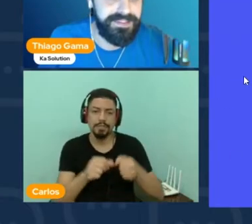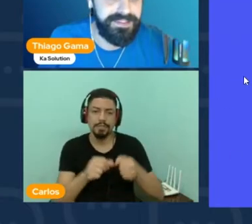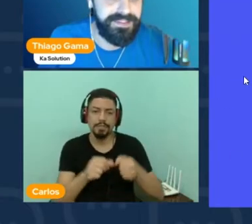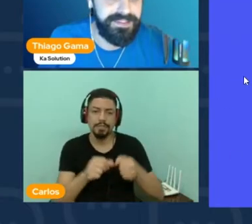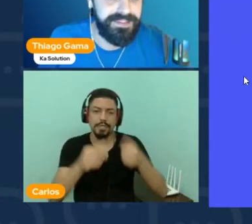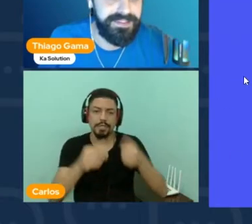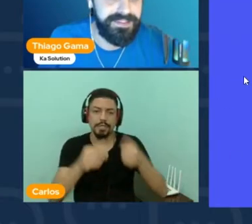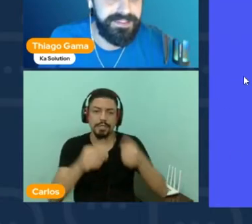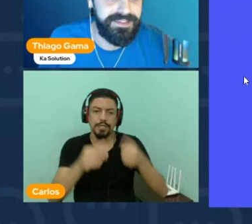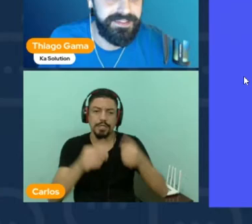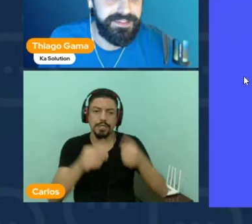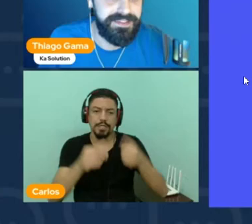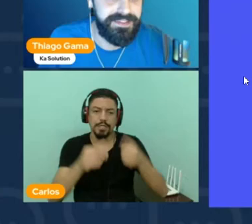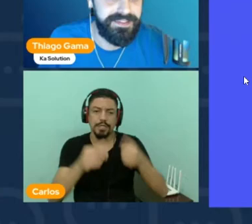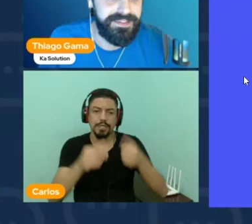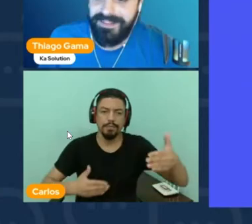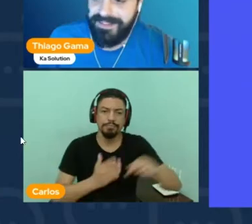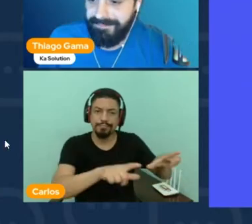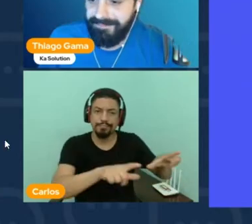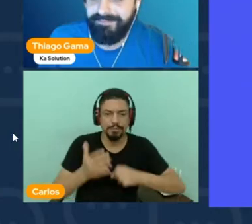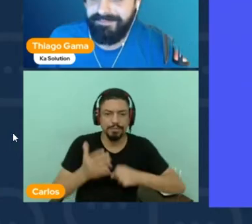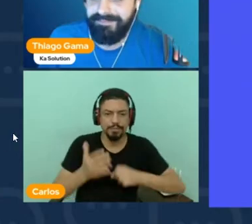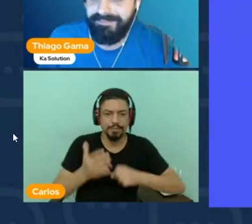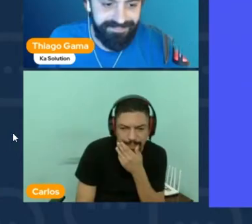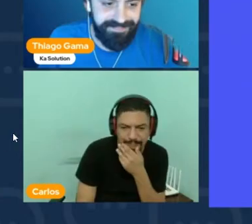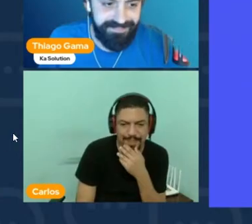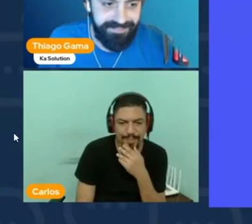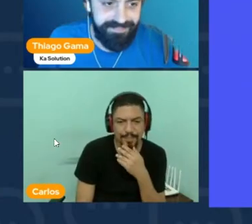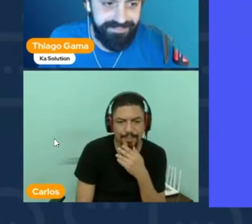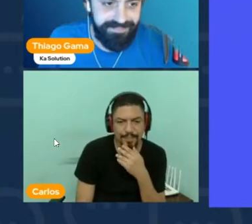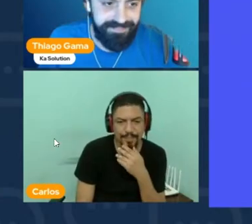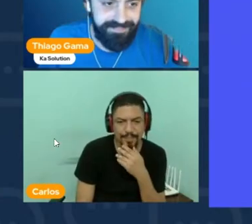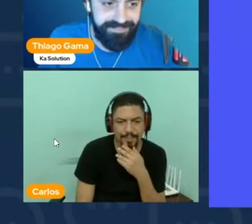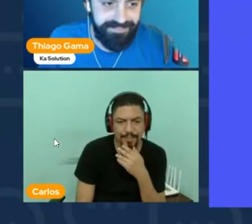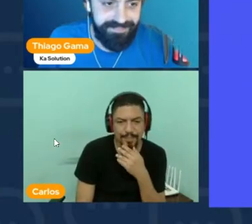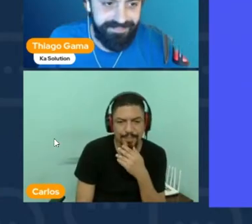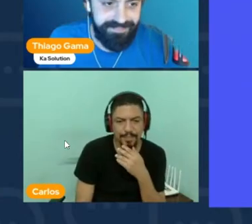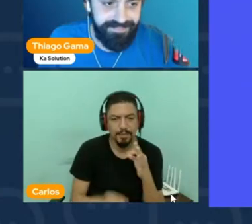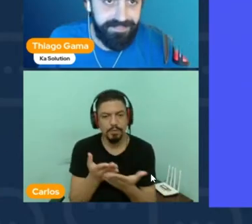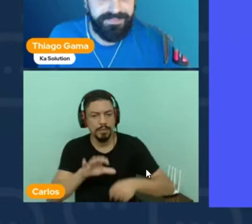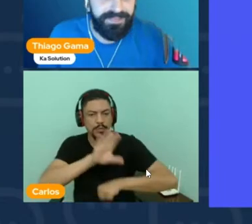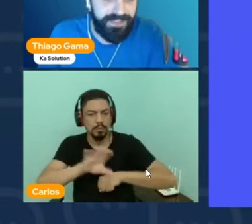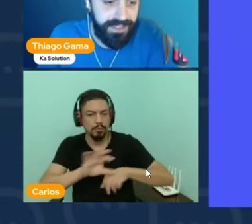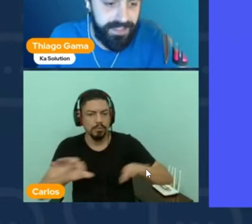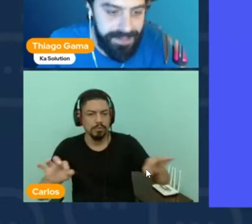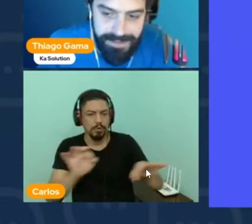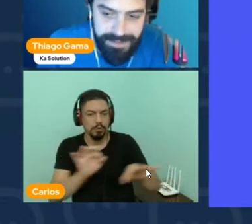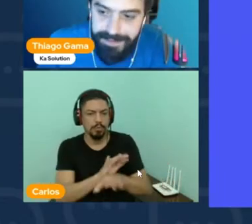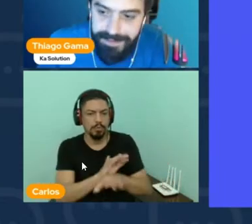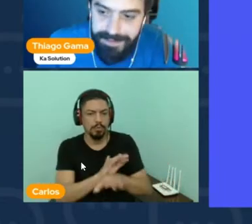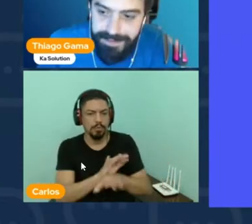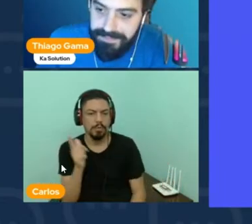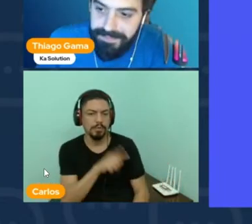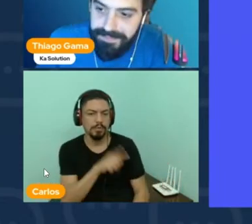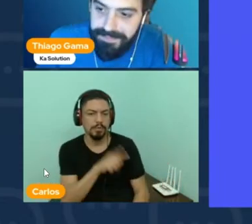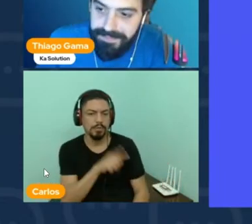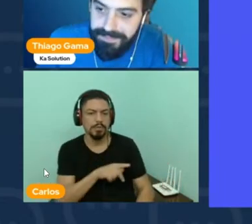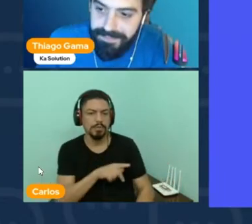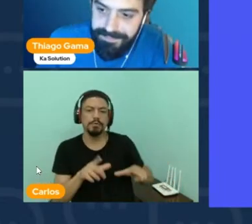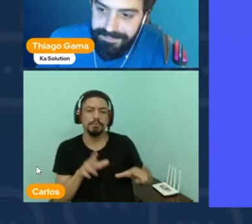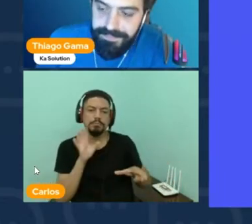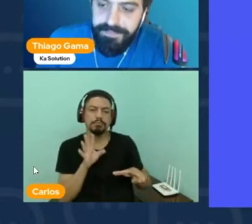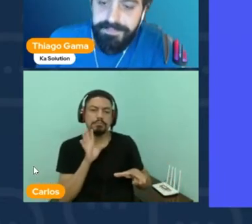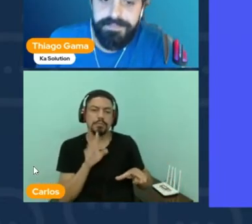Cloud Practitioner Essentials. De qualquer forma, todo mundo que concluir o treinamento completo ganha um certificado super